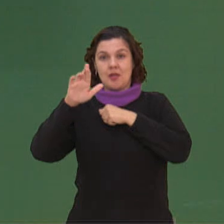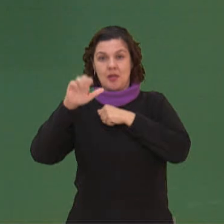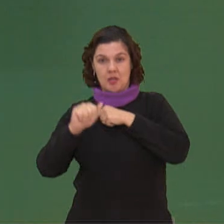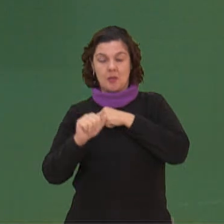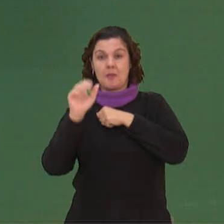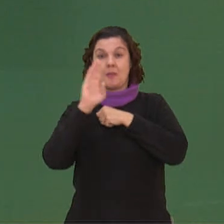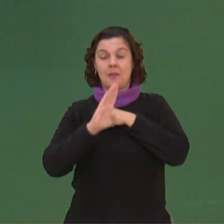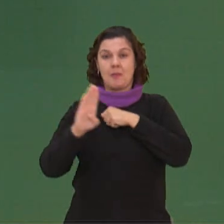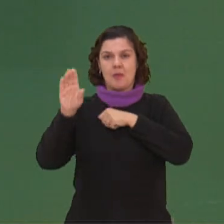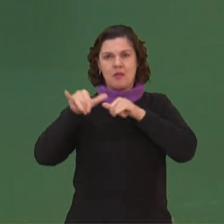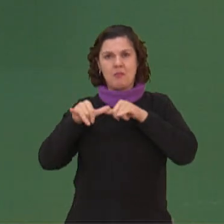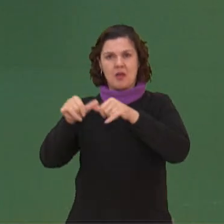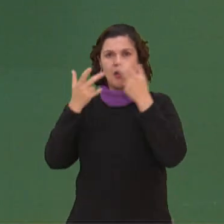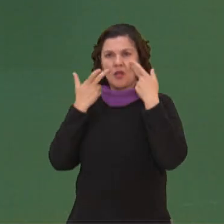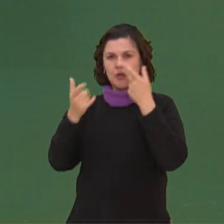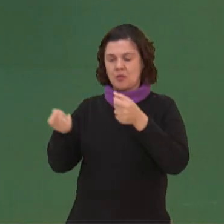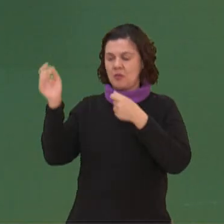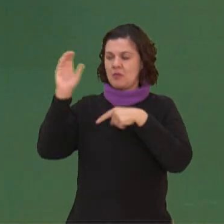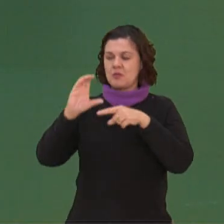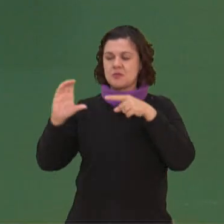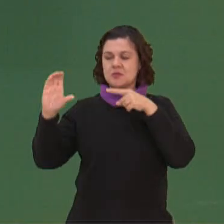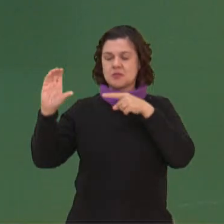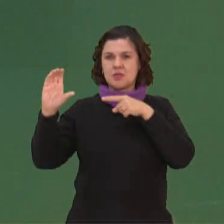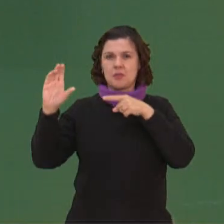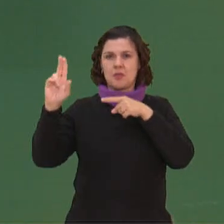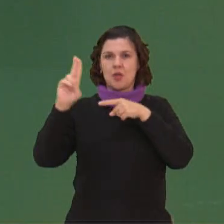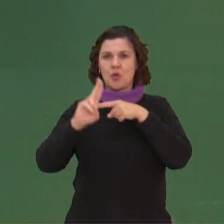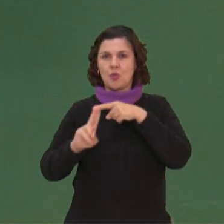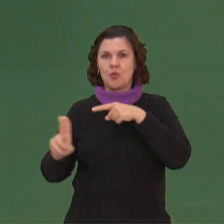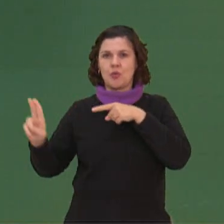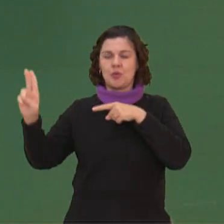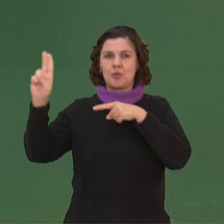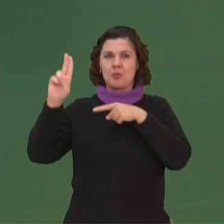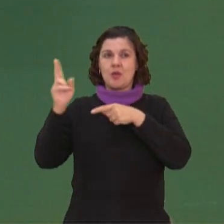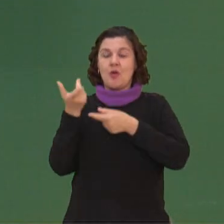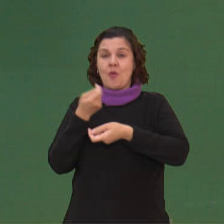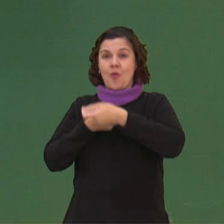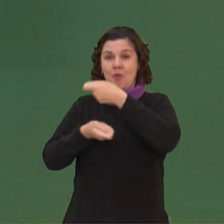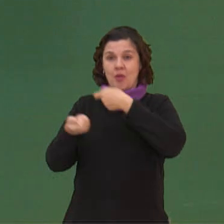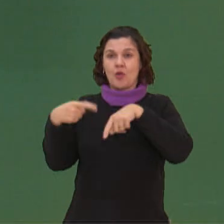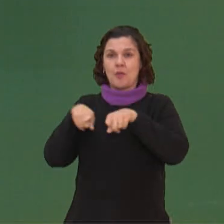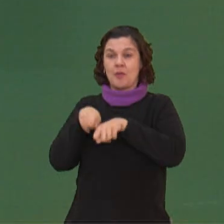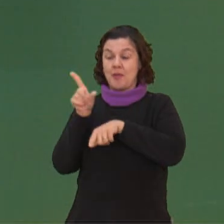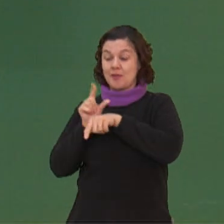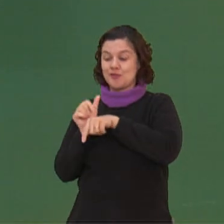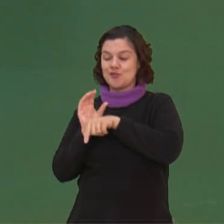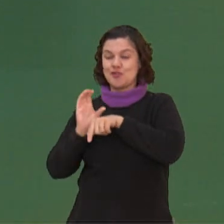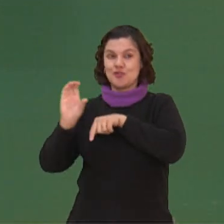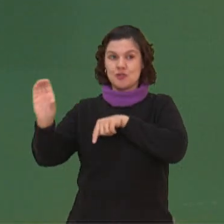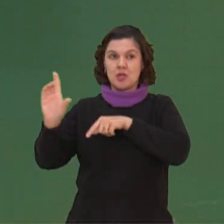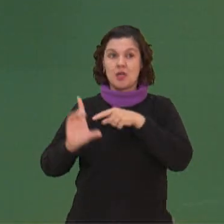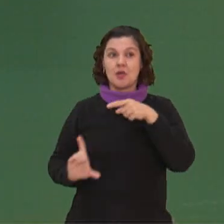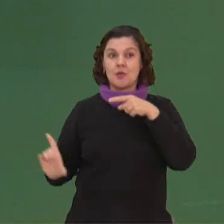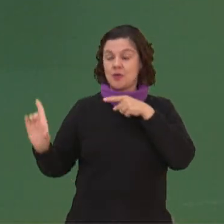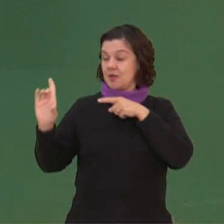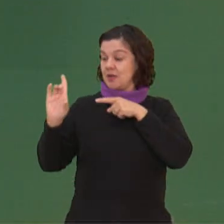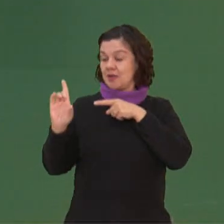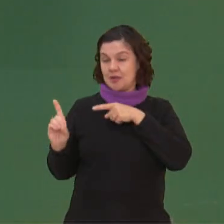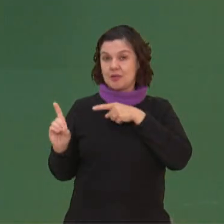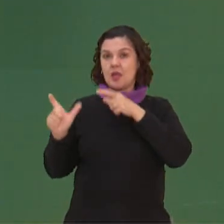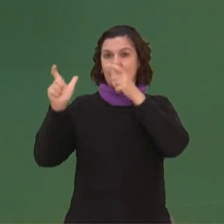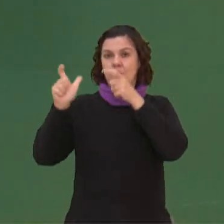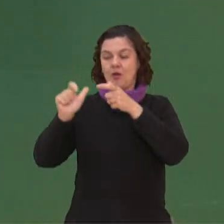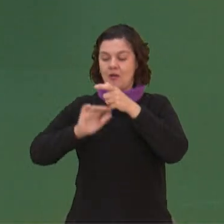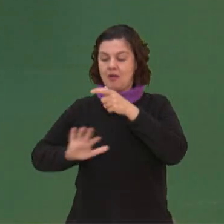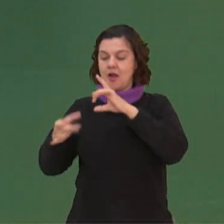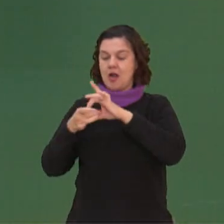Mercado Comum. C, União Econômica e Monetária. E por último, a letra D, Zona de